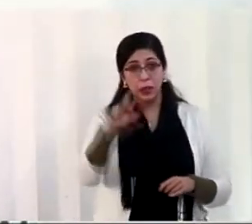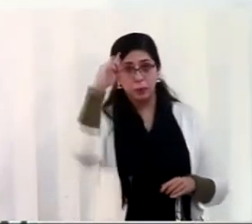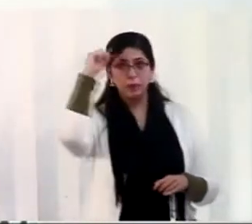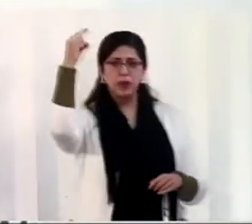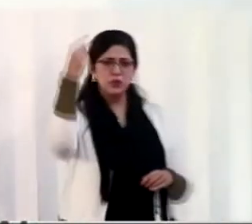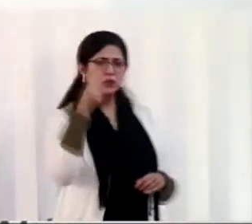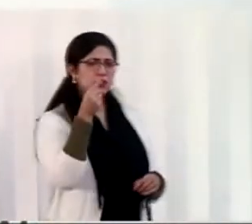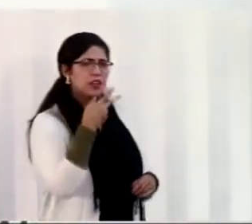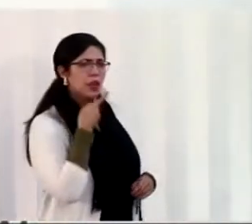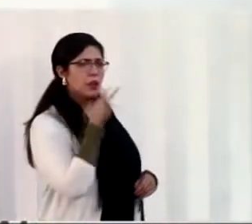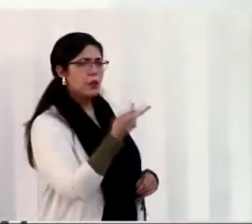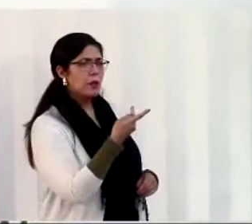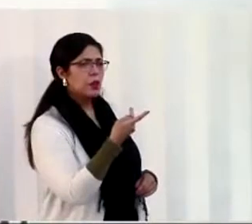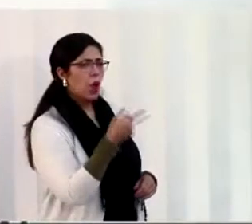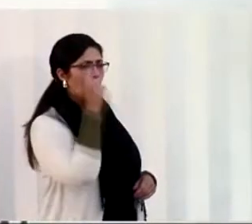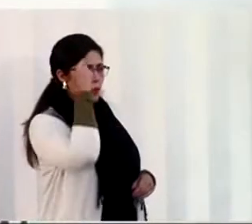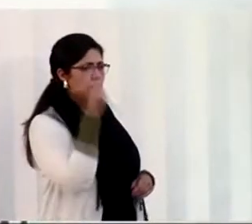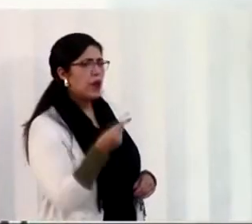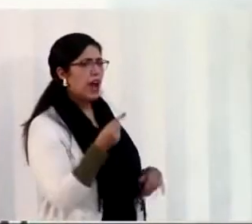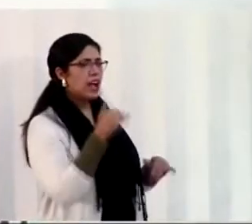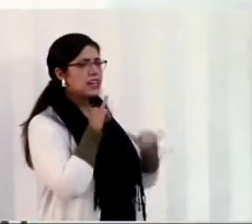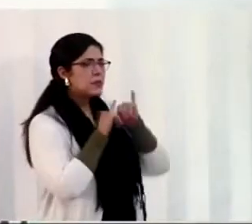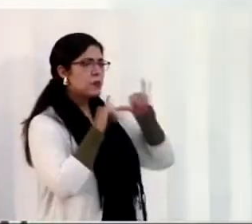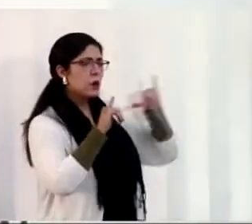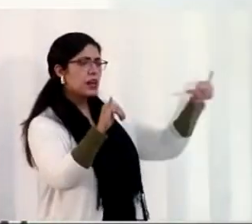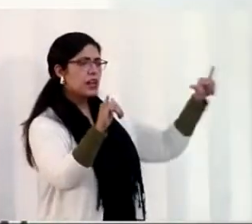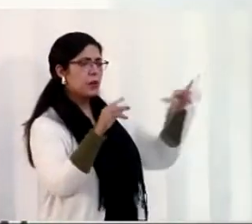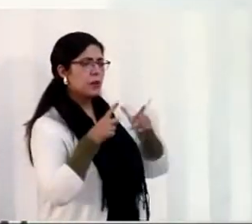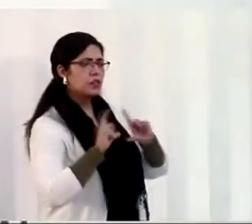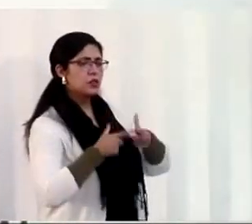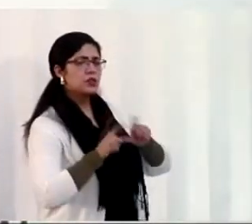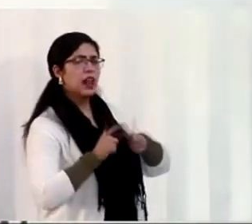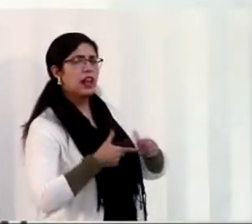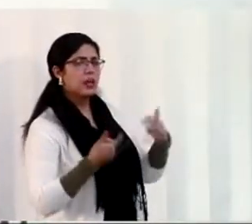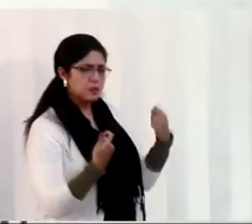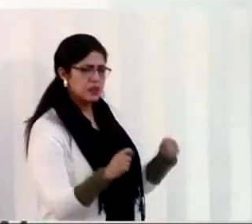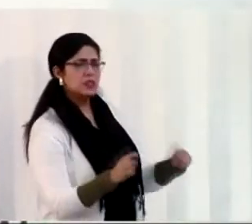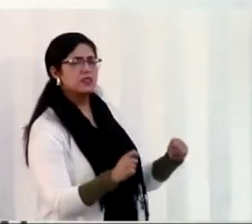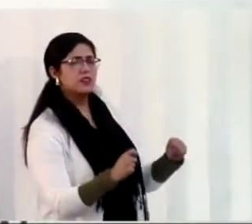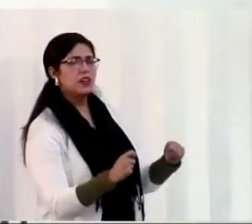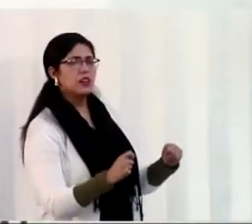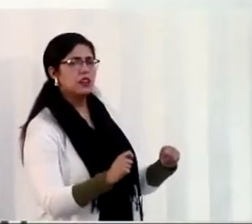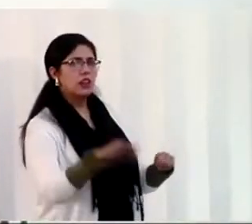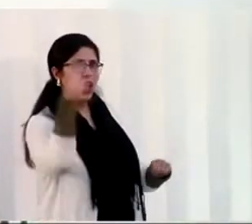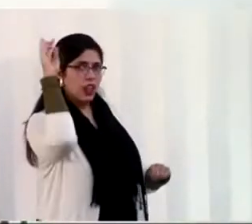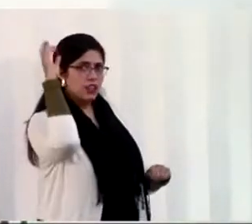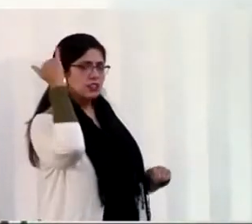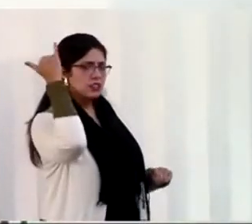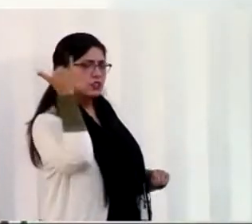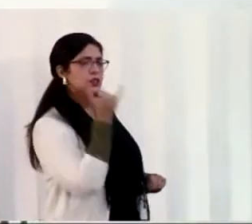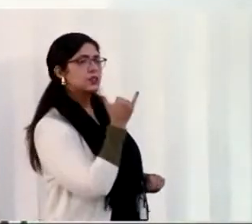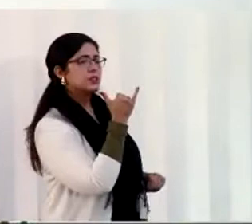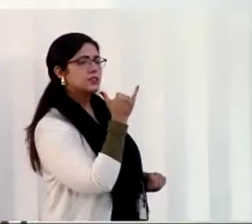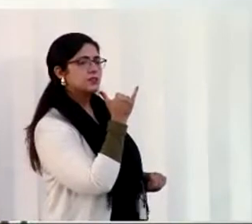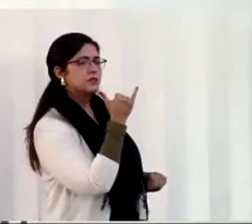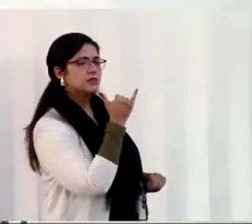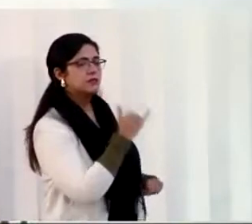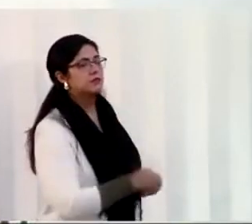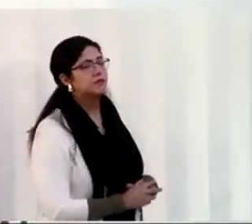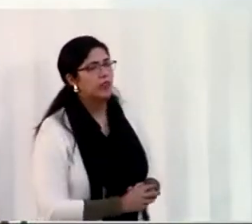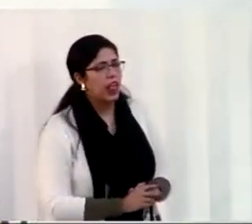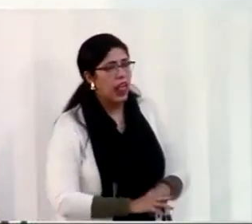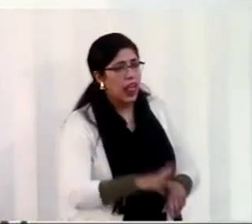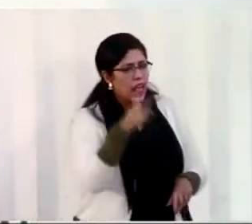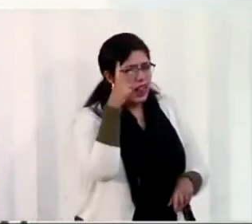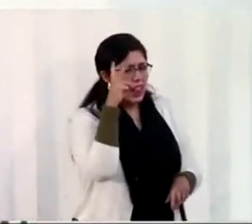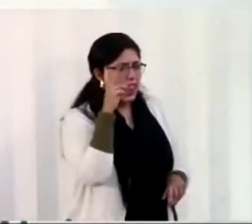e clama aos ouvidos de Jerusalém. Assim diz o Senhor: Lembro-me de ti, da tua